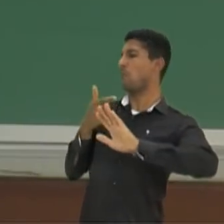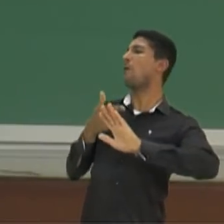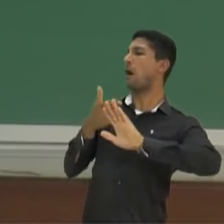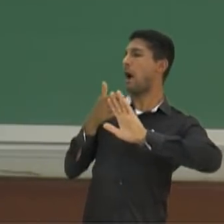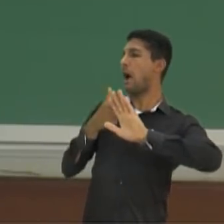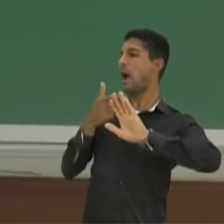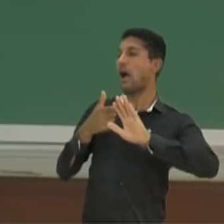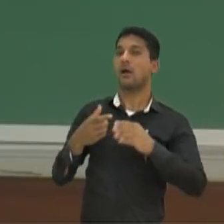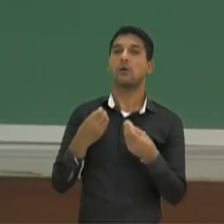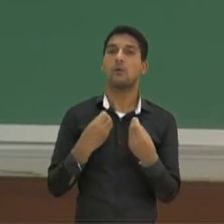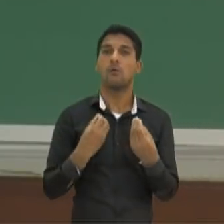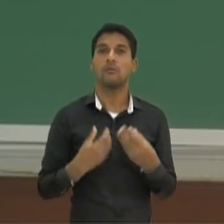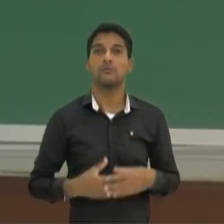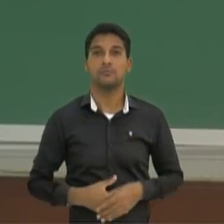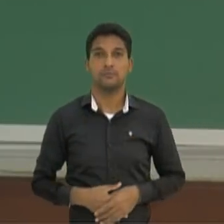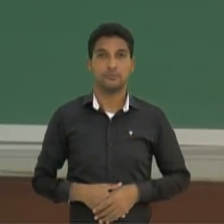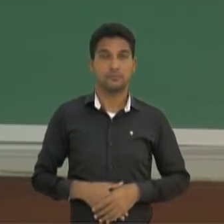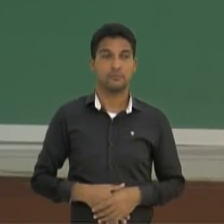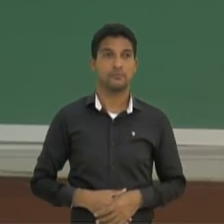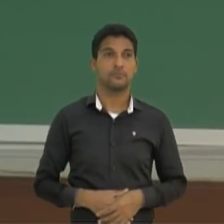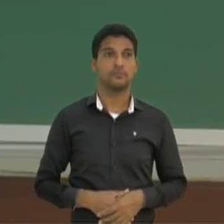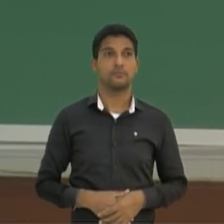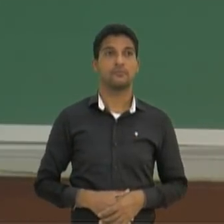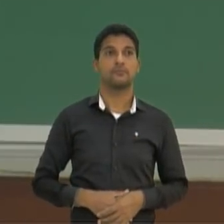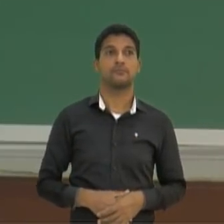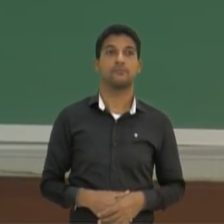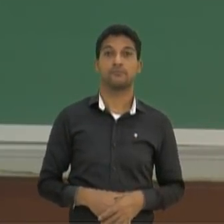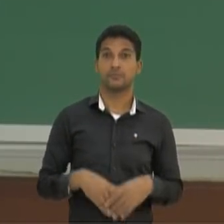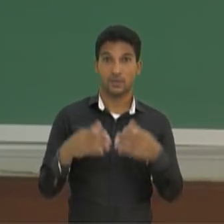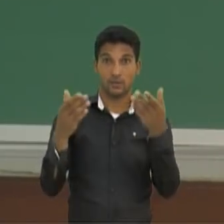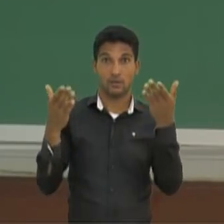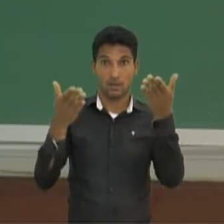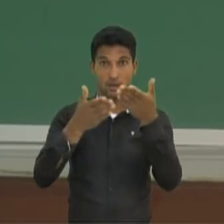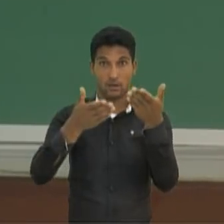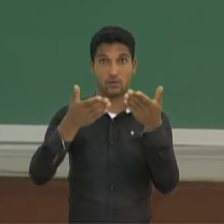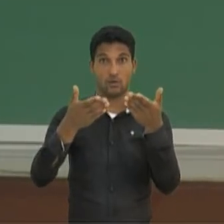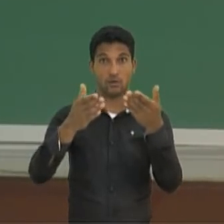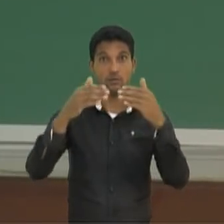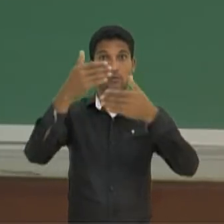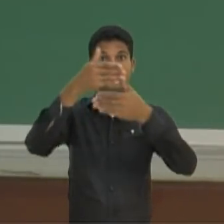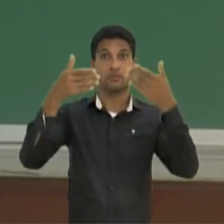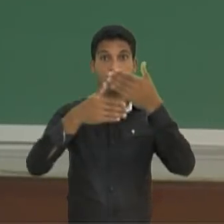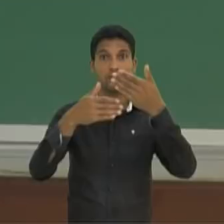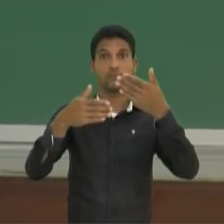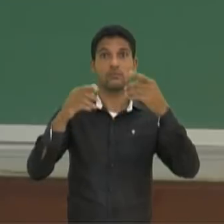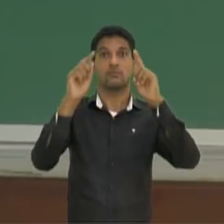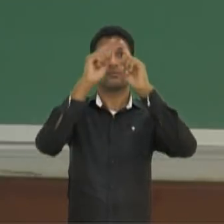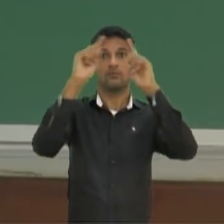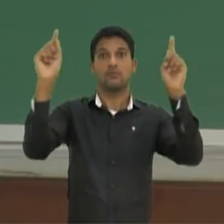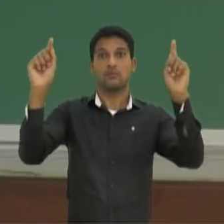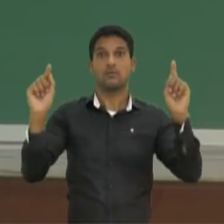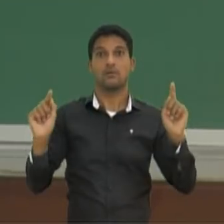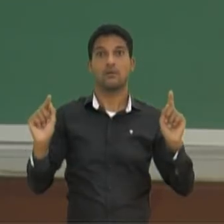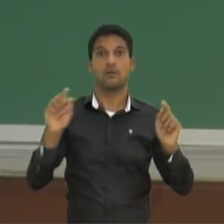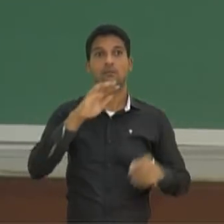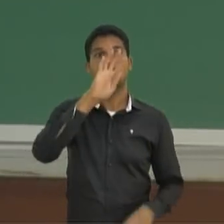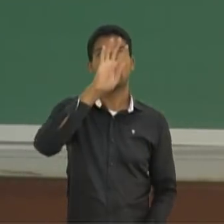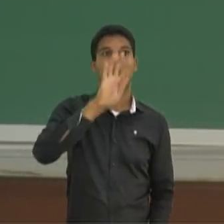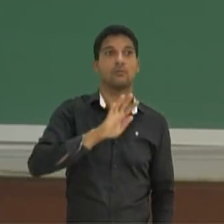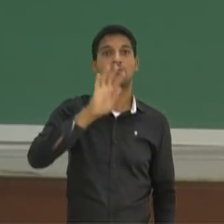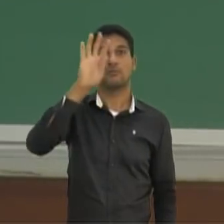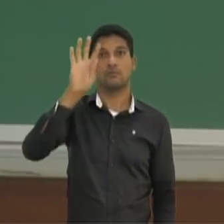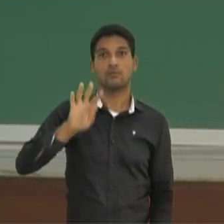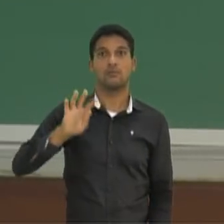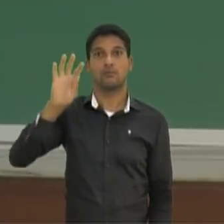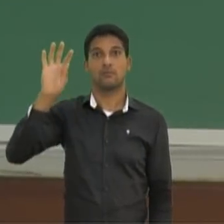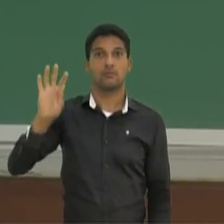pensamento também. E agora a gente vai retomar, pessoal, nesse slide aqui, olha, eu trouxe para vocês novamente, né, esse conteúdo que é bom a gente